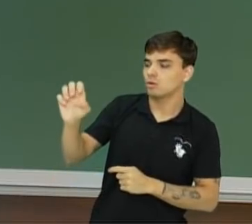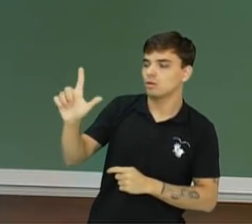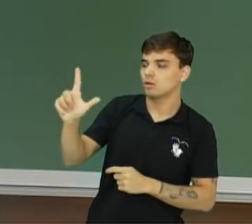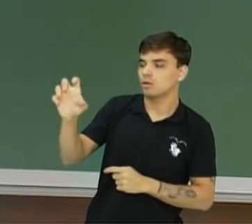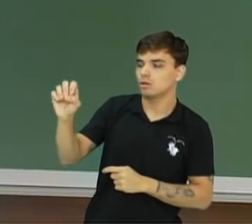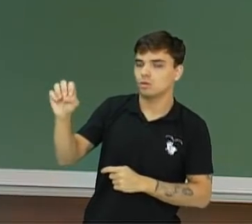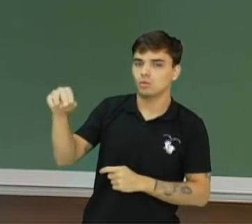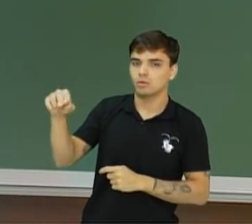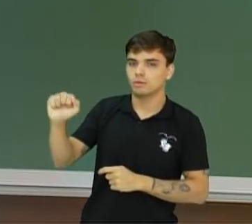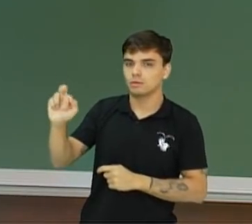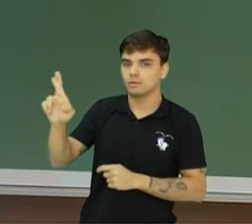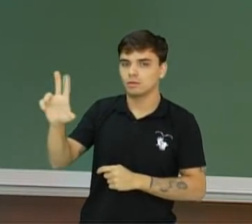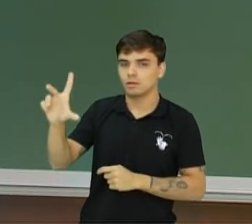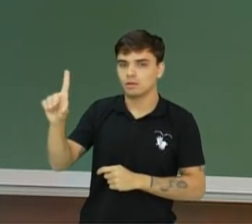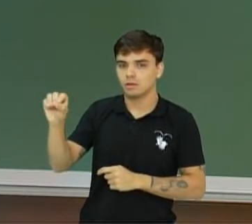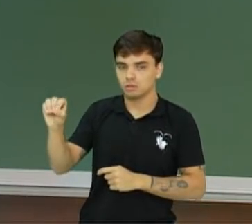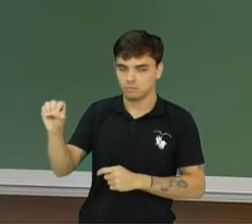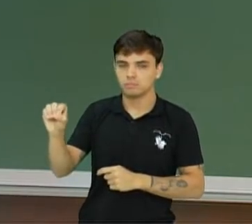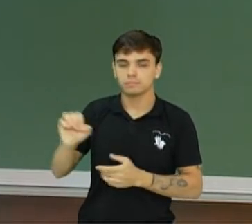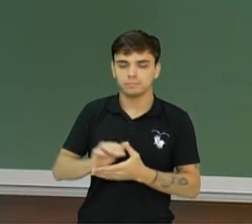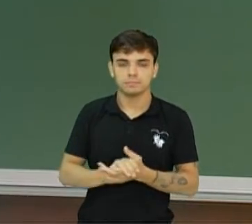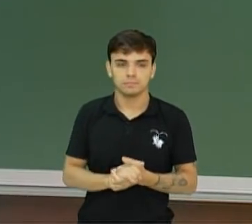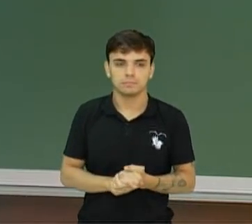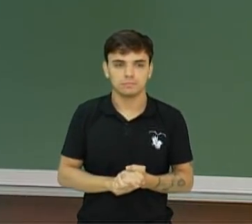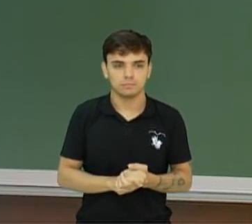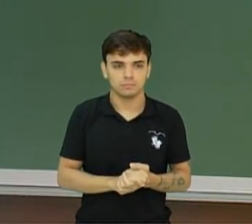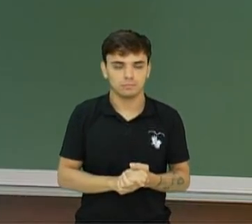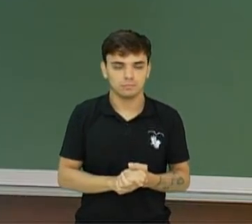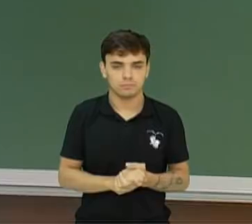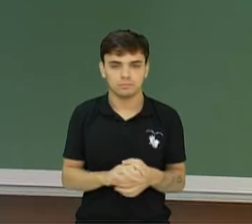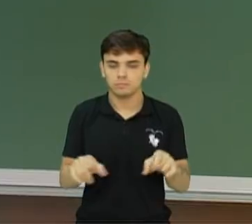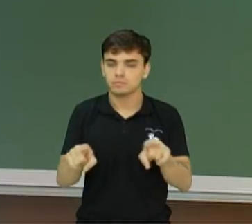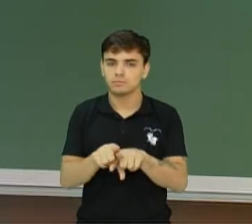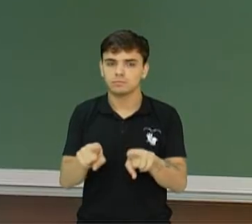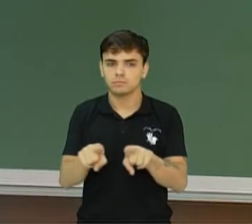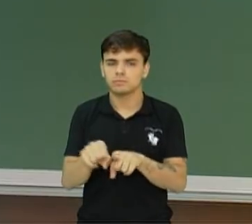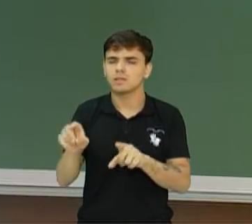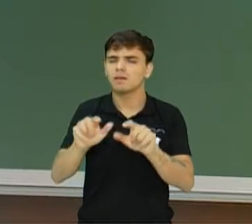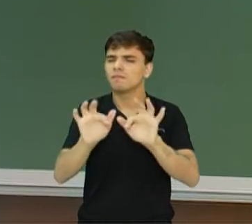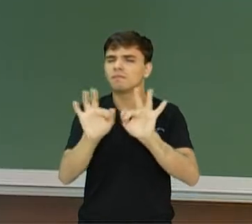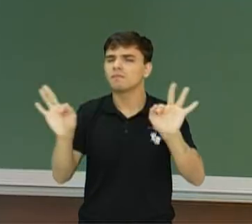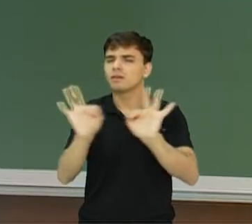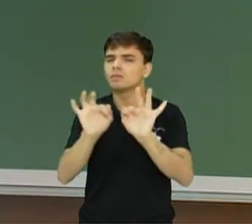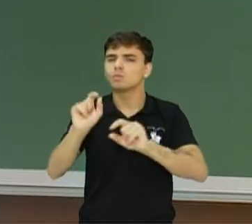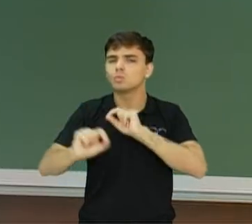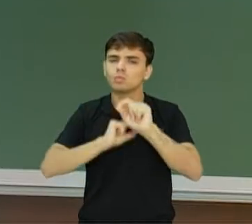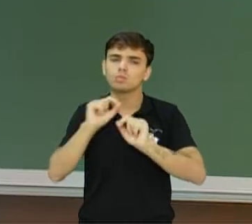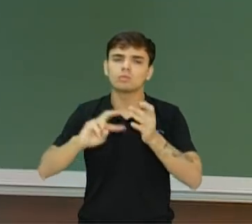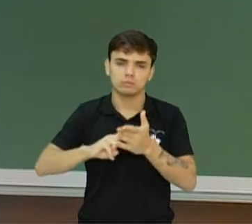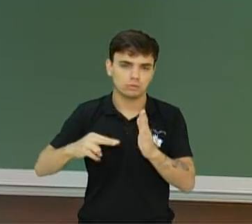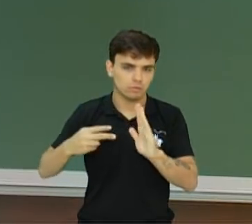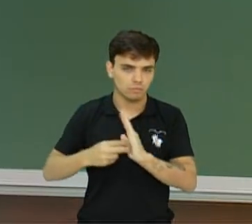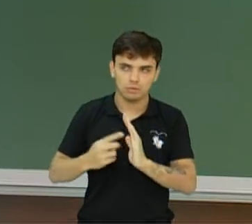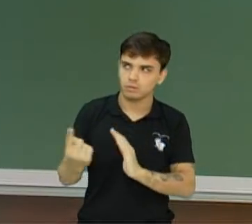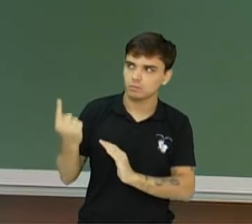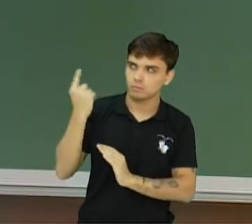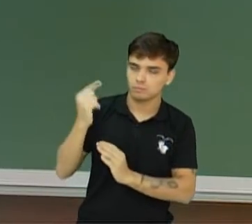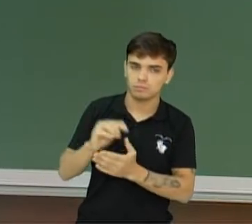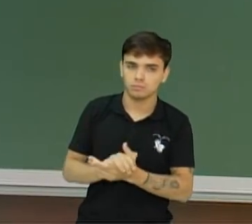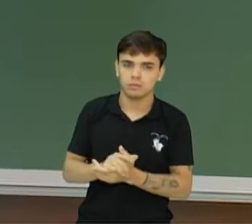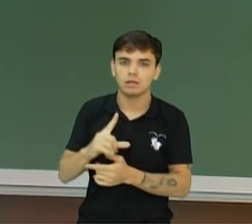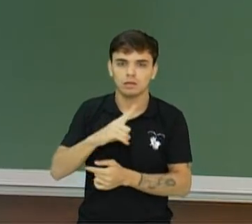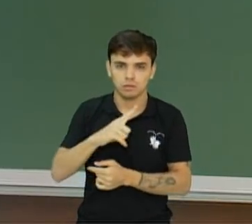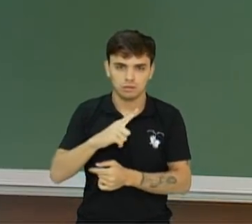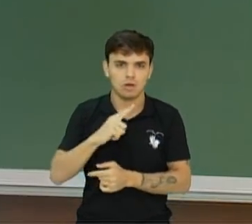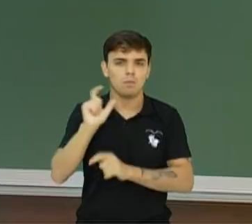E probably the world's most famous painting. O que quer dizer essa frase? Presta bastante atenção nessa frase. Tem umas